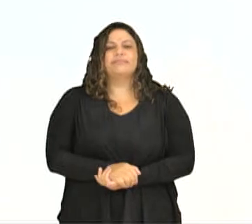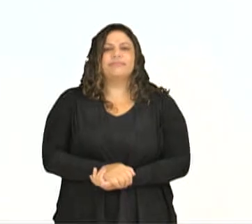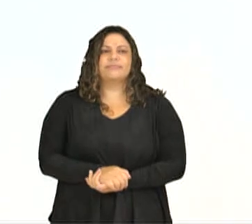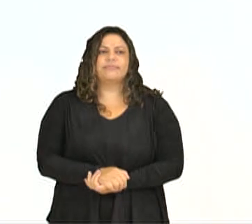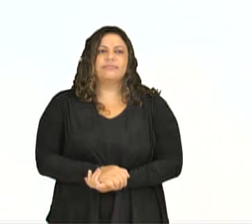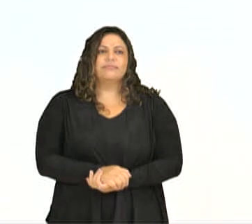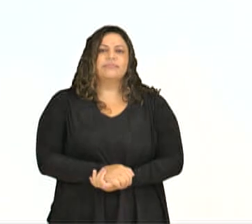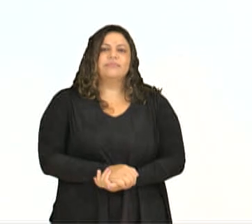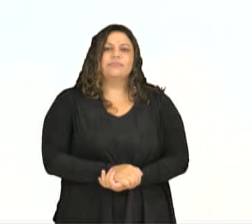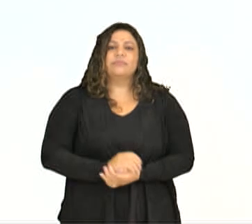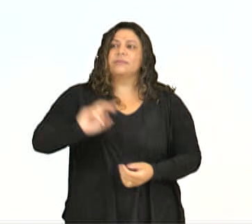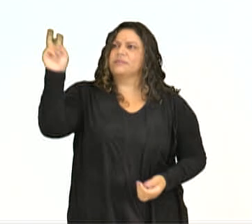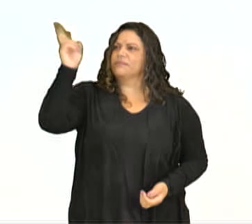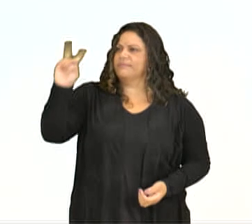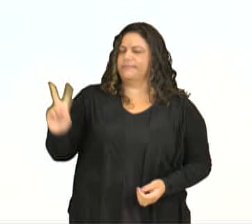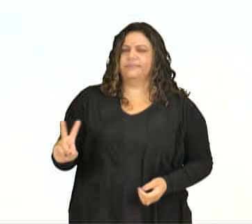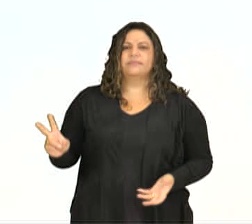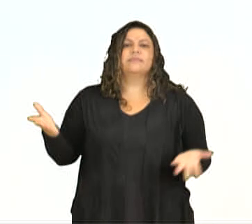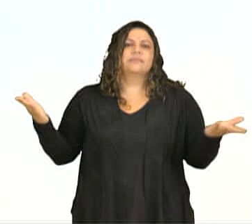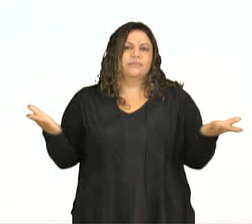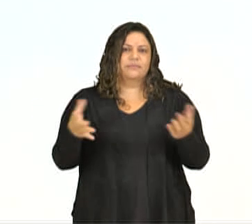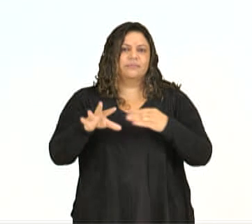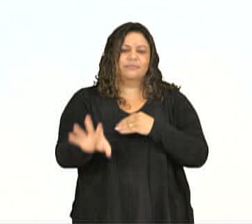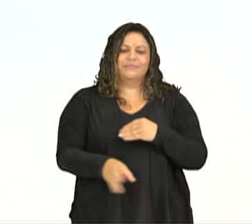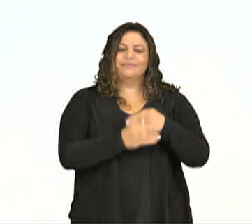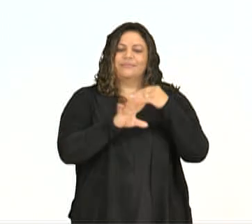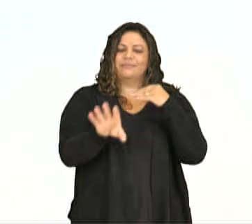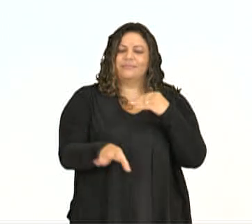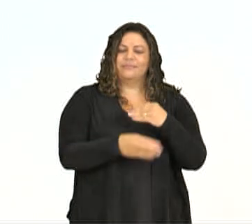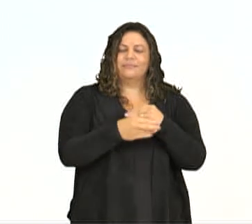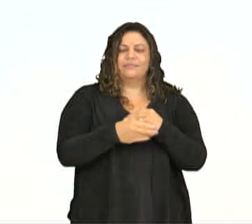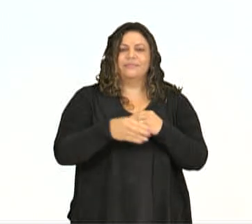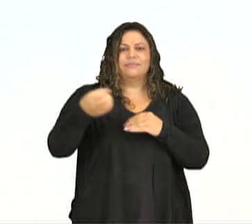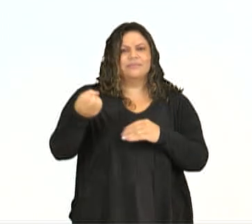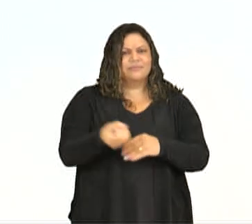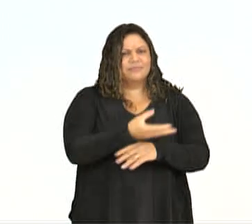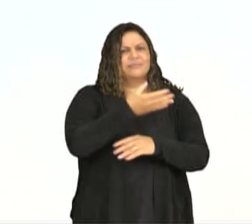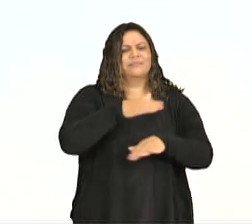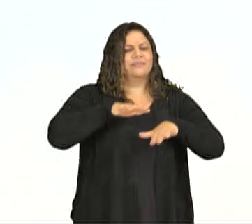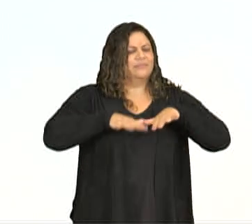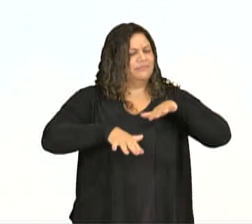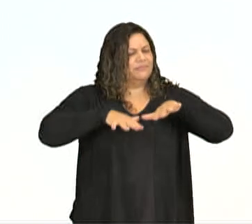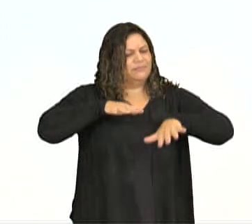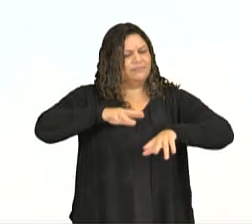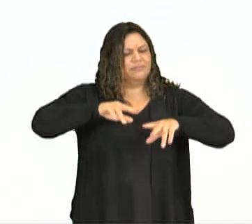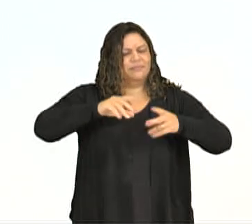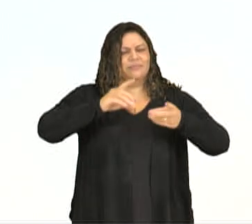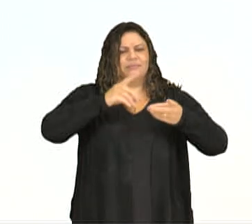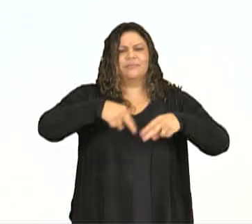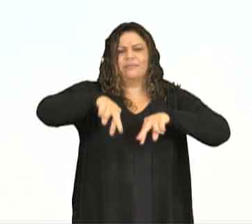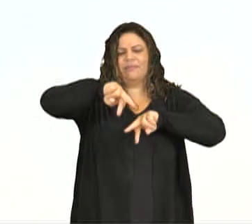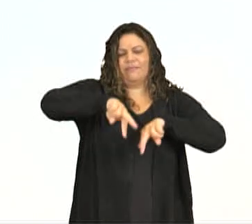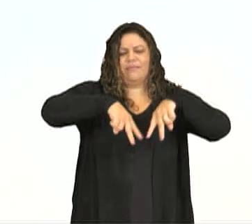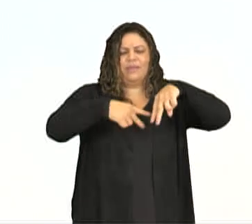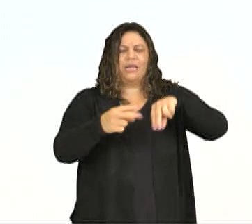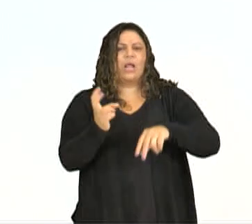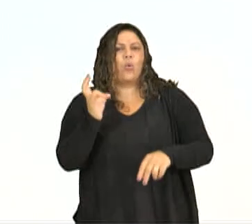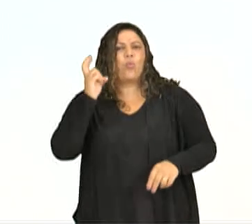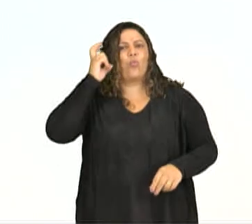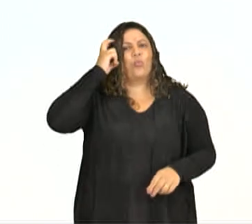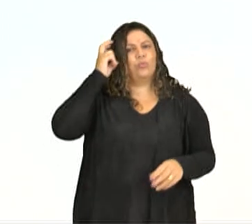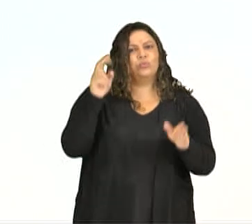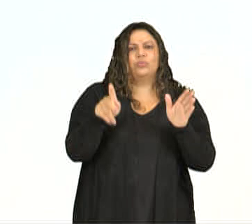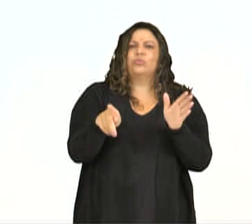Na Venezuela, os venezuelanos incluíram novos passos e sua própria cultura musical, a valsa